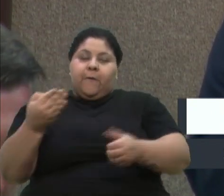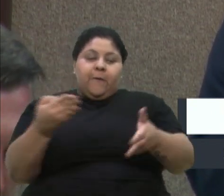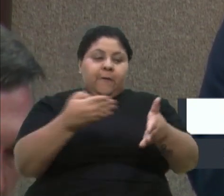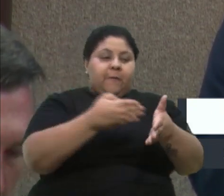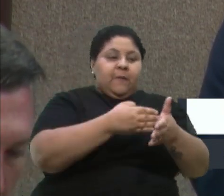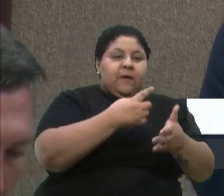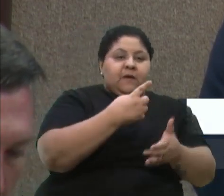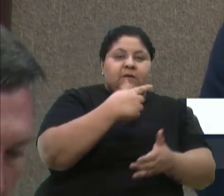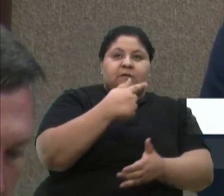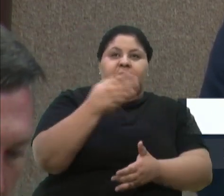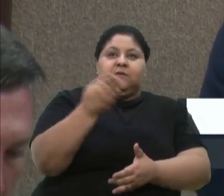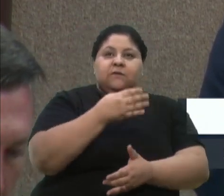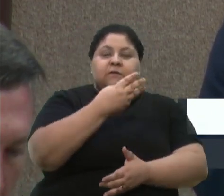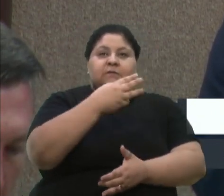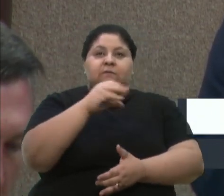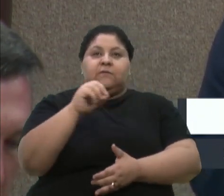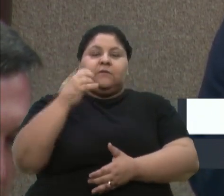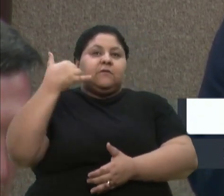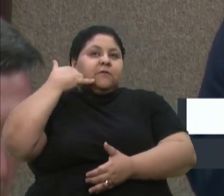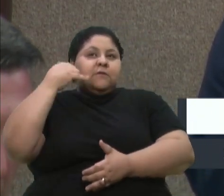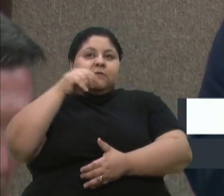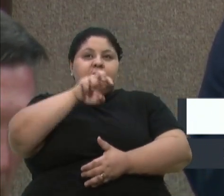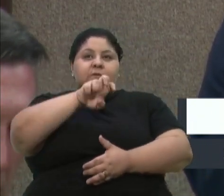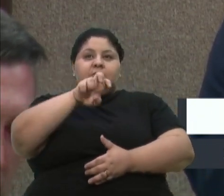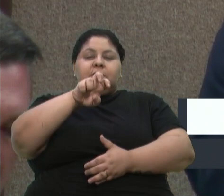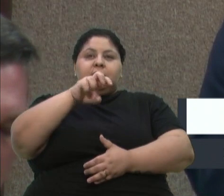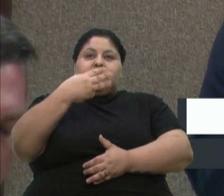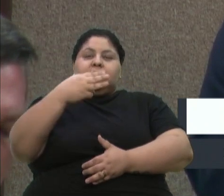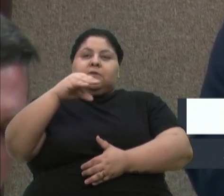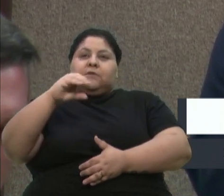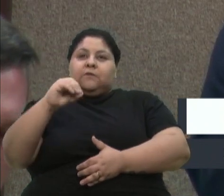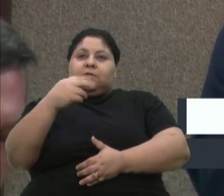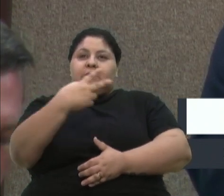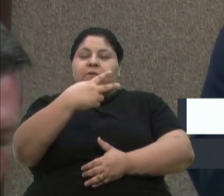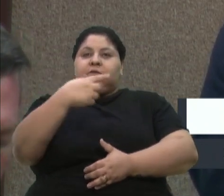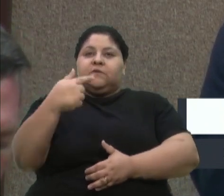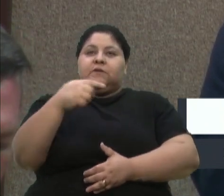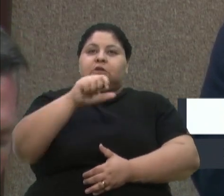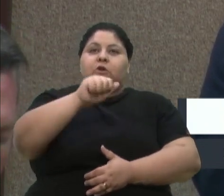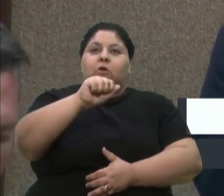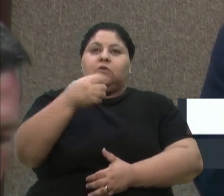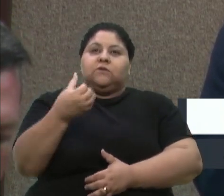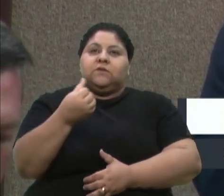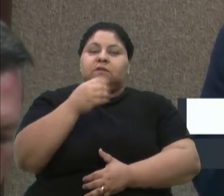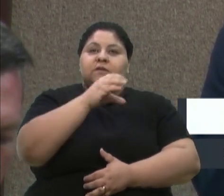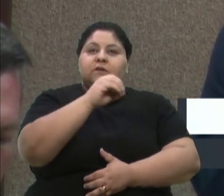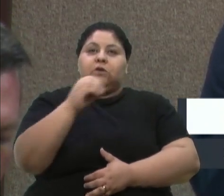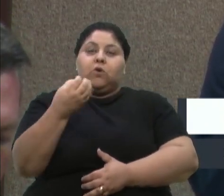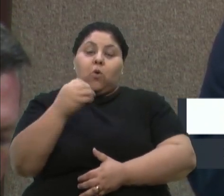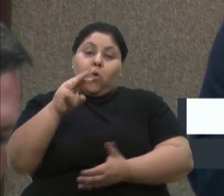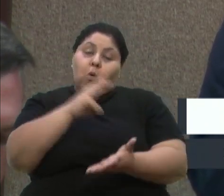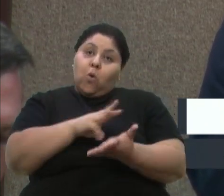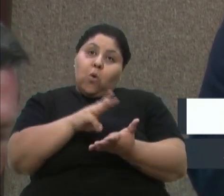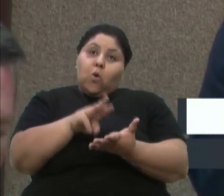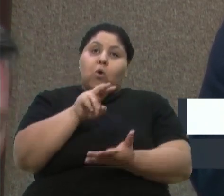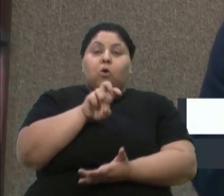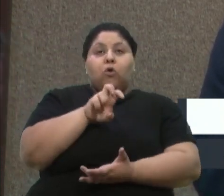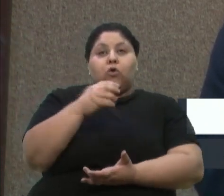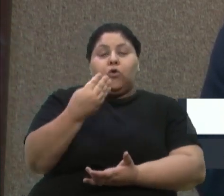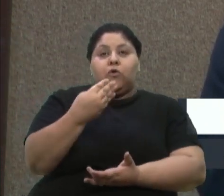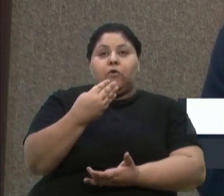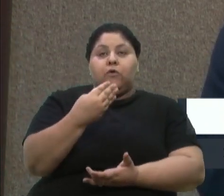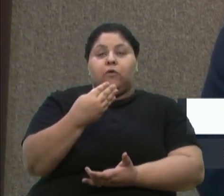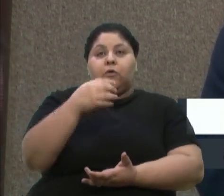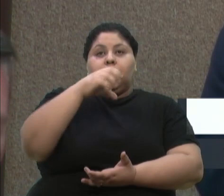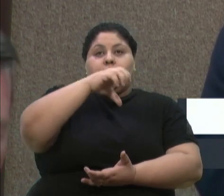17h30, telefone 54 30 27 8600 ou pelo WhatsApp 54